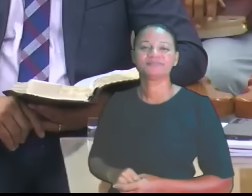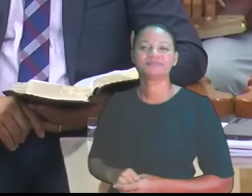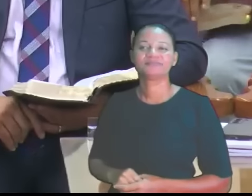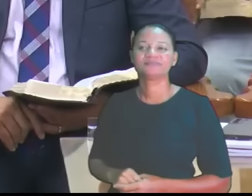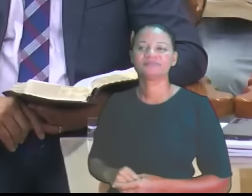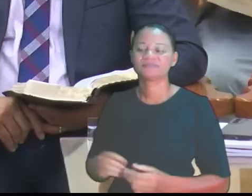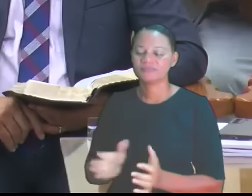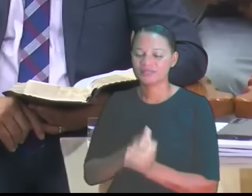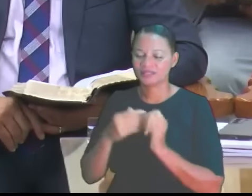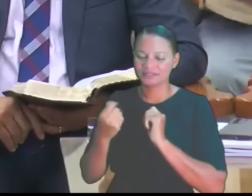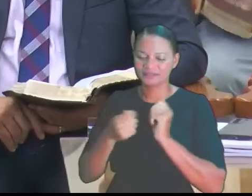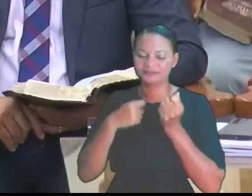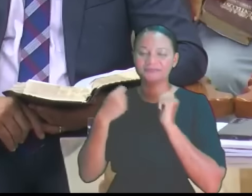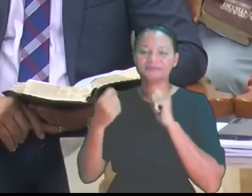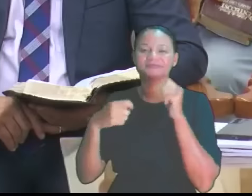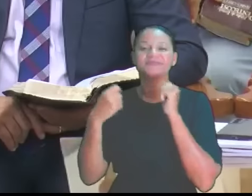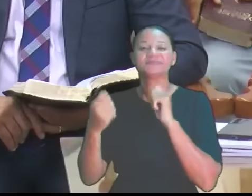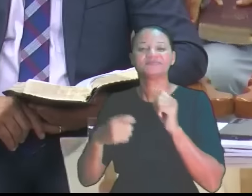oh aleluia,